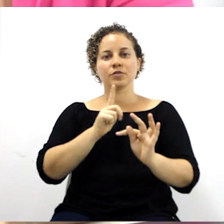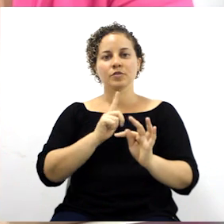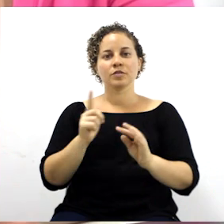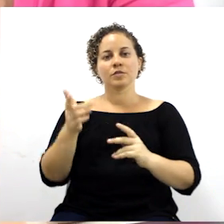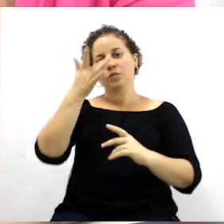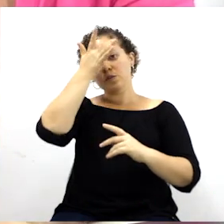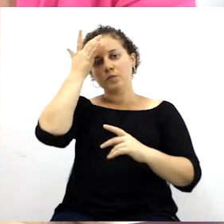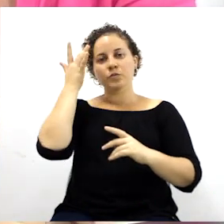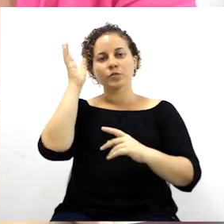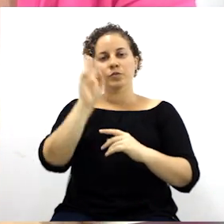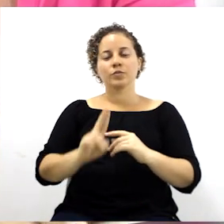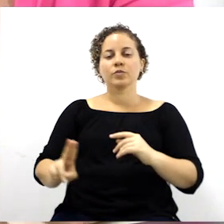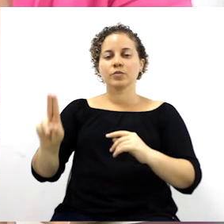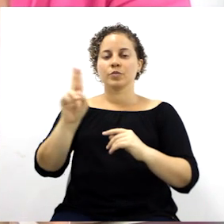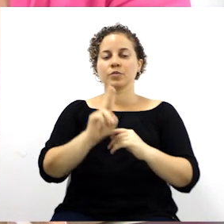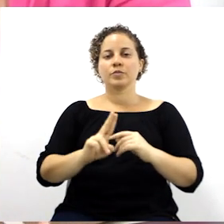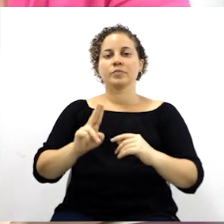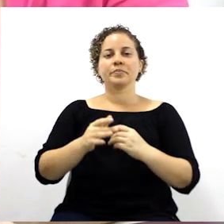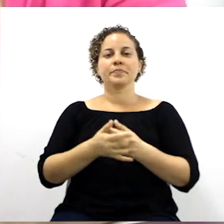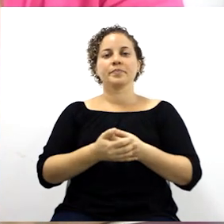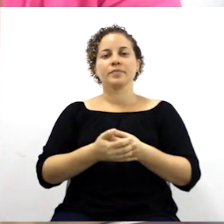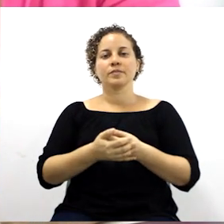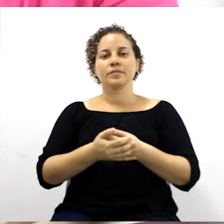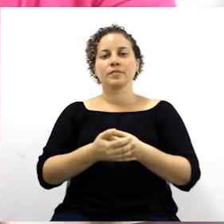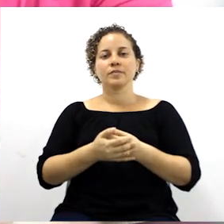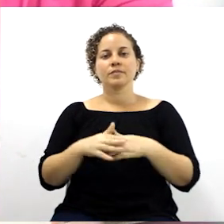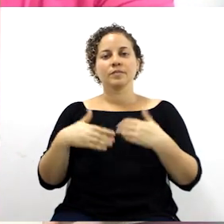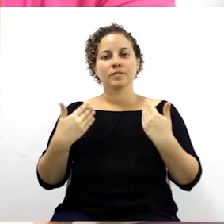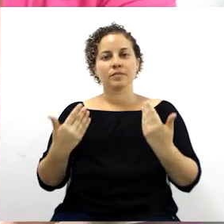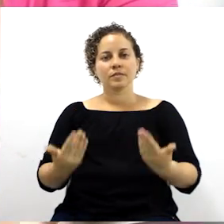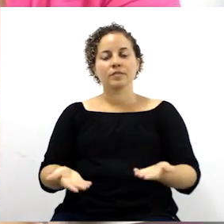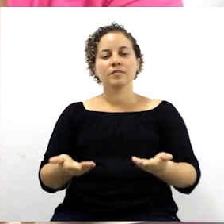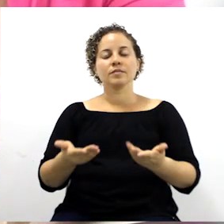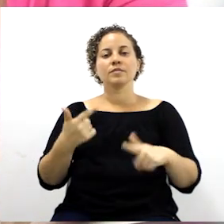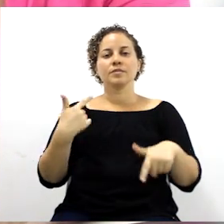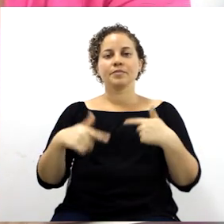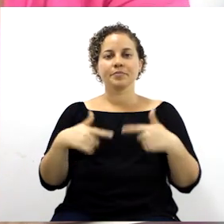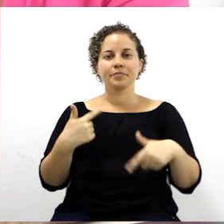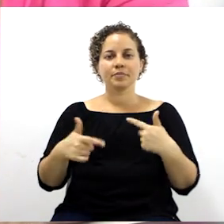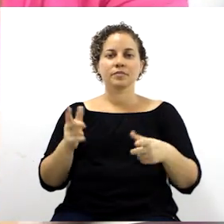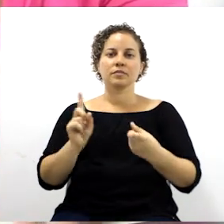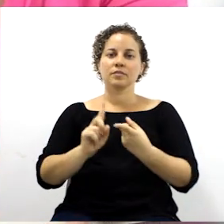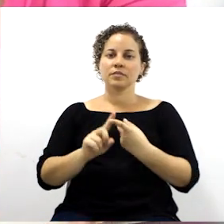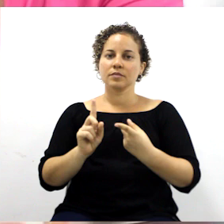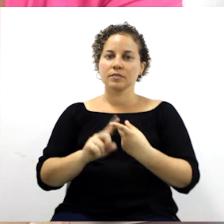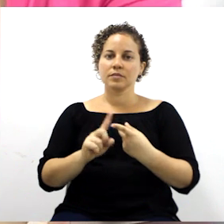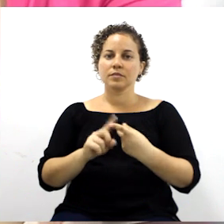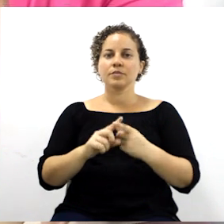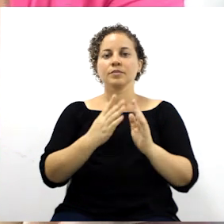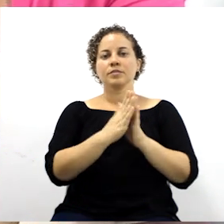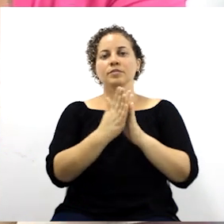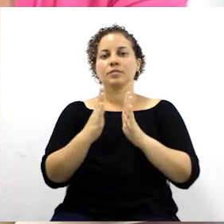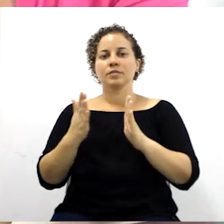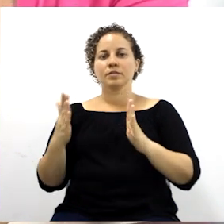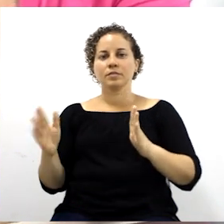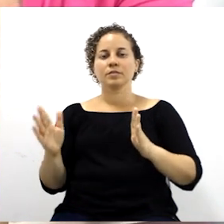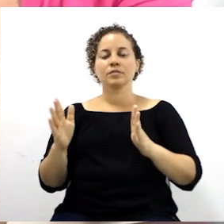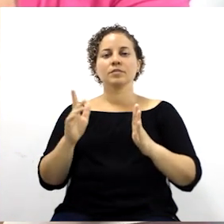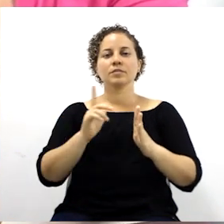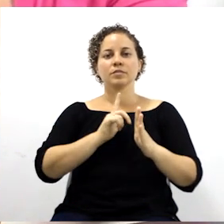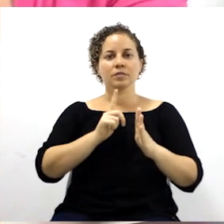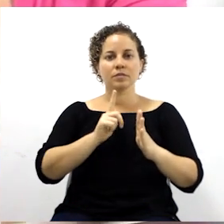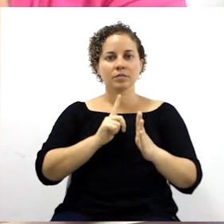possa utilizá-las. Então, alguns serviços utilizados pelas bibliotecas, eles